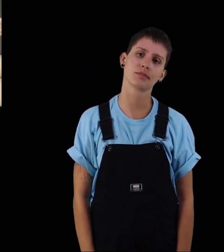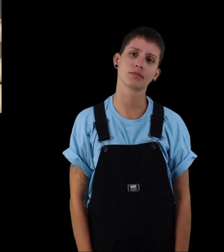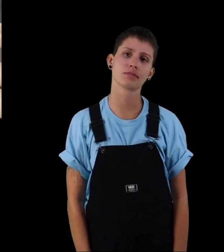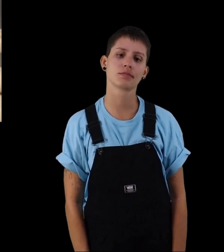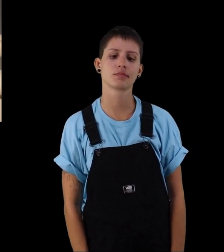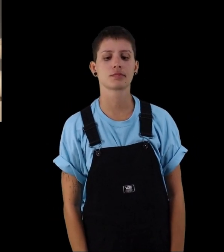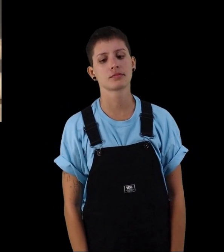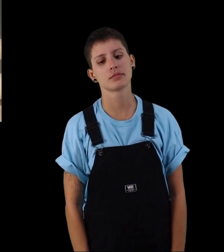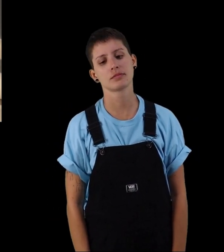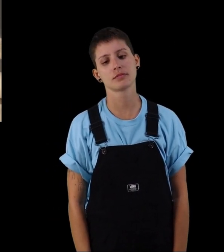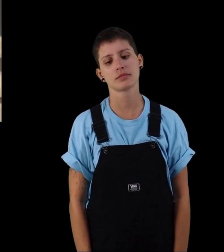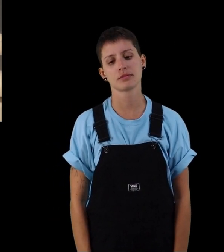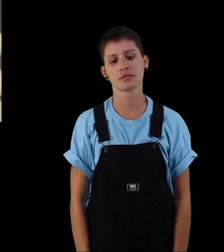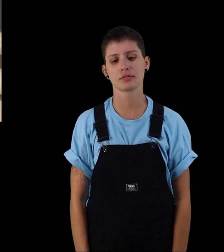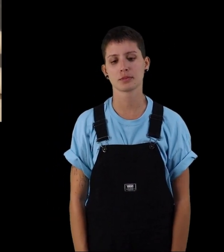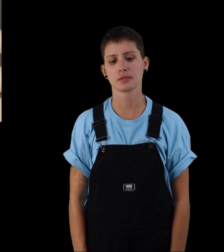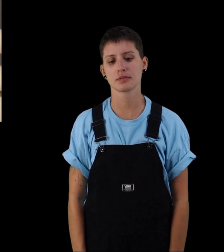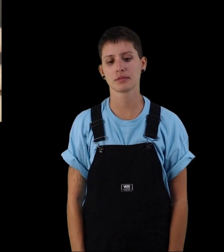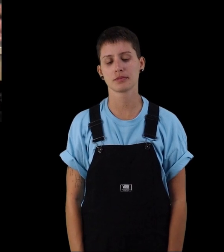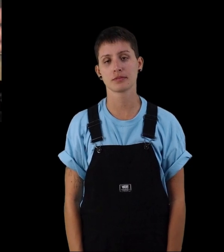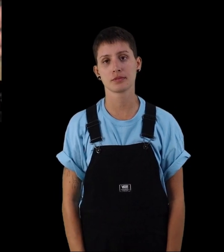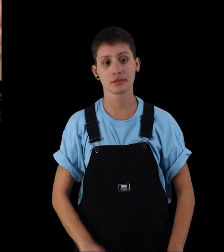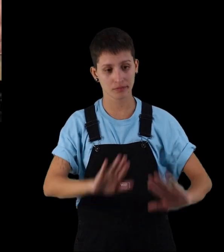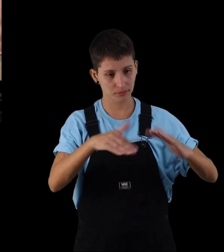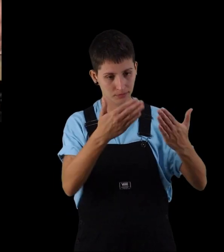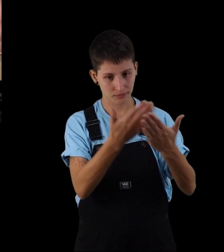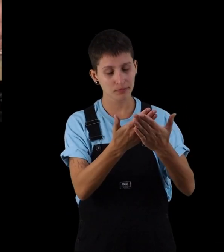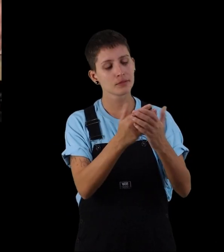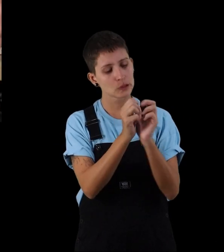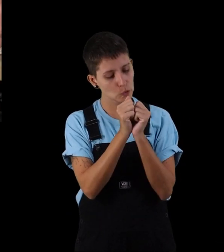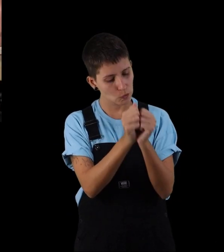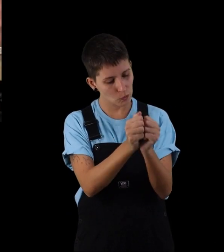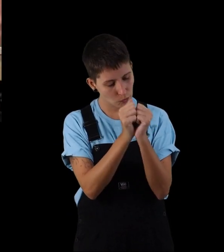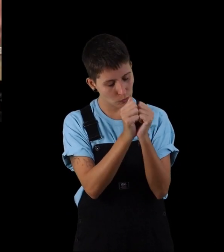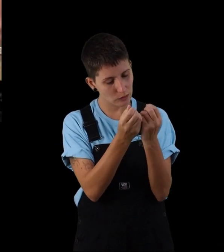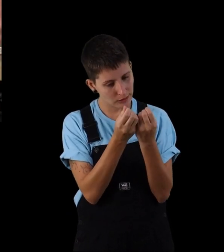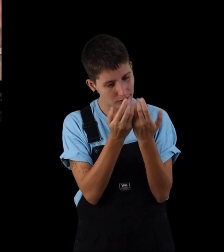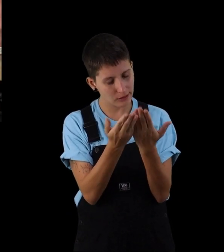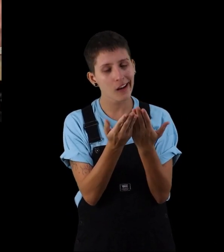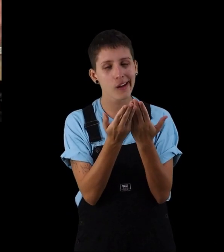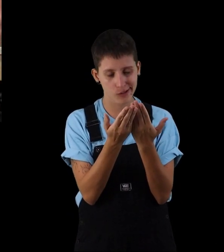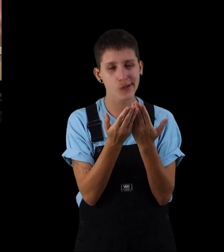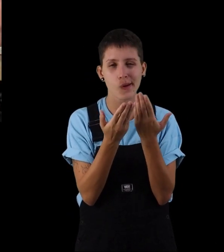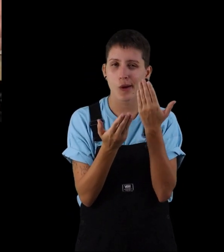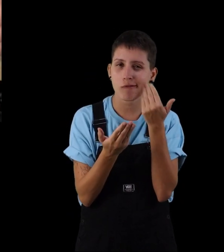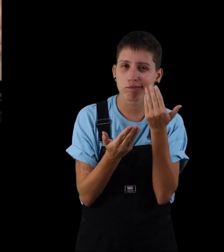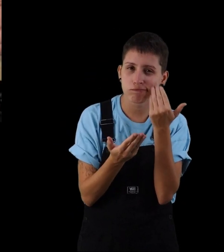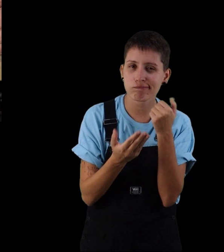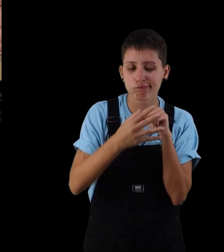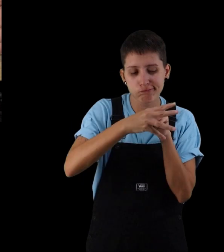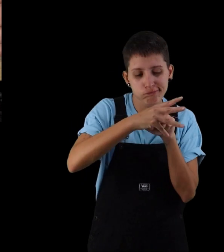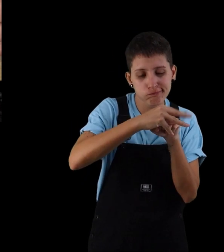vibrafone. Na escola, o acompanhava, inspirando o